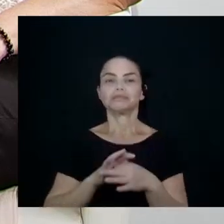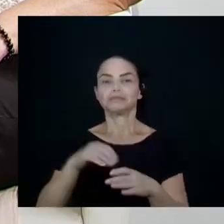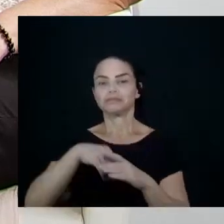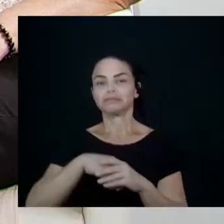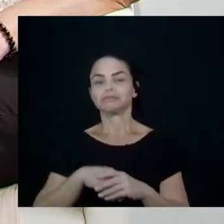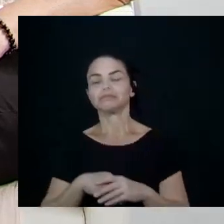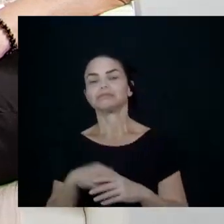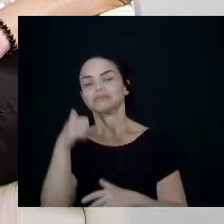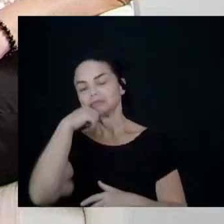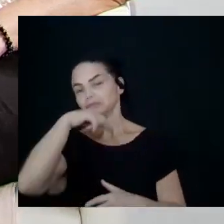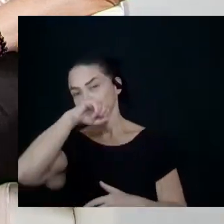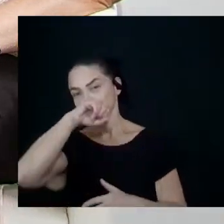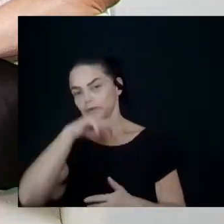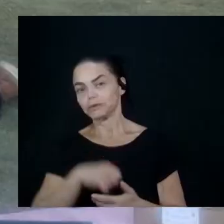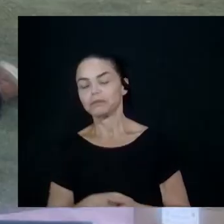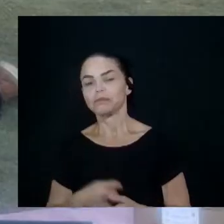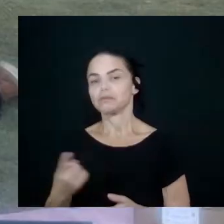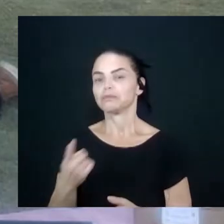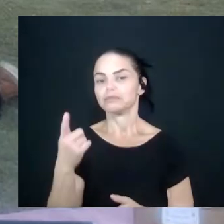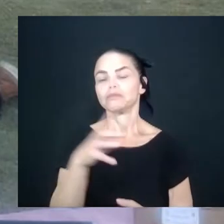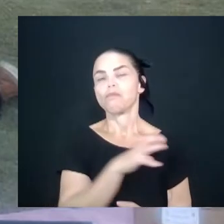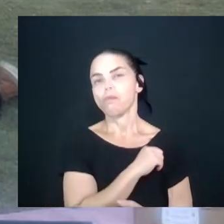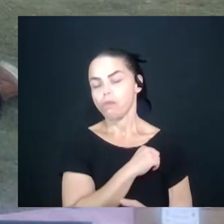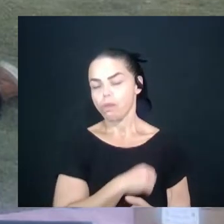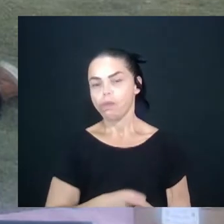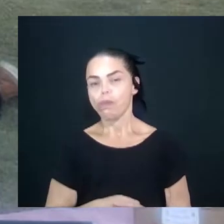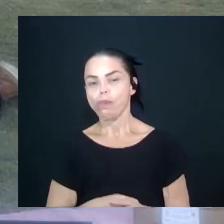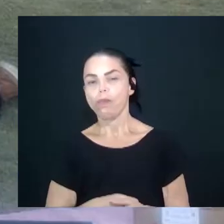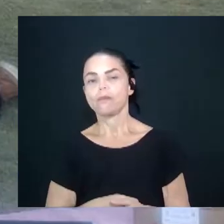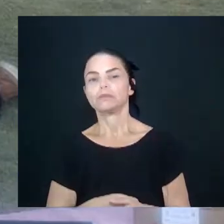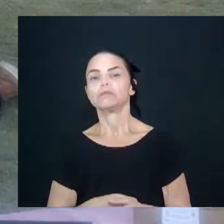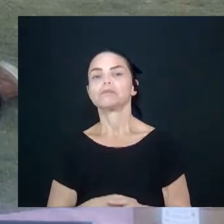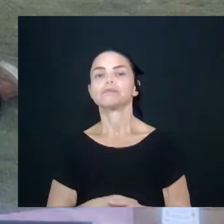da comunidade? Olha,